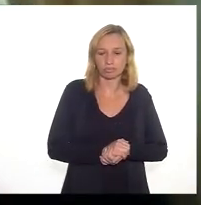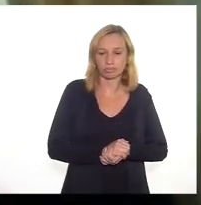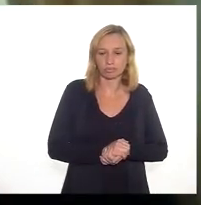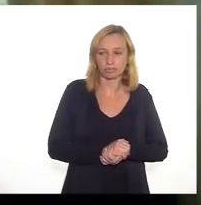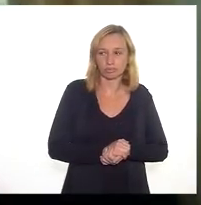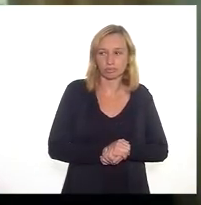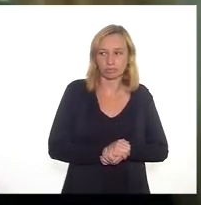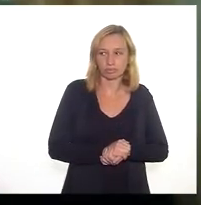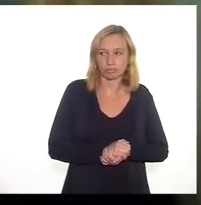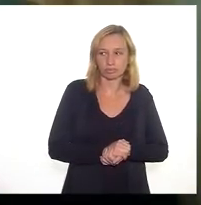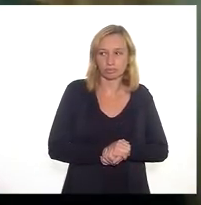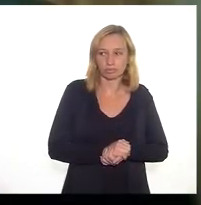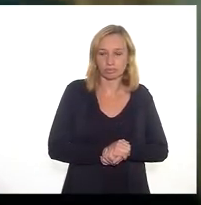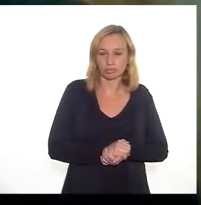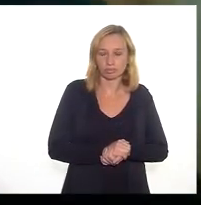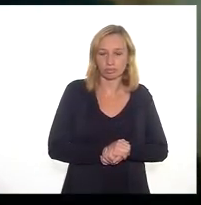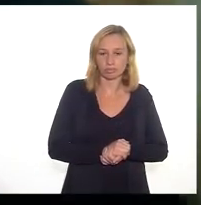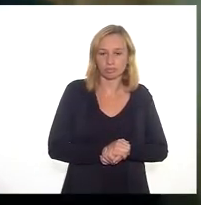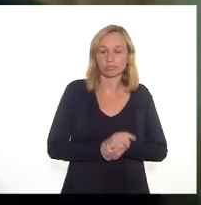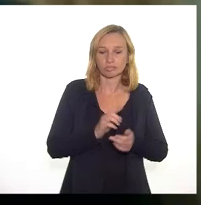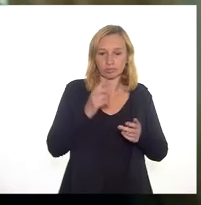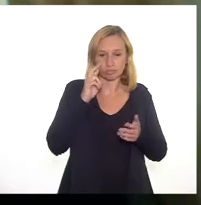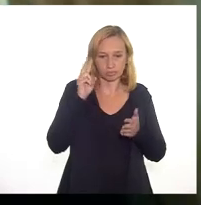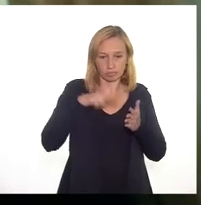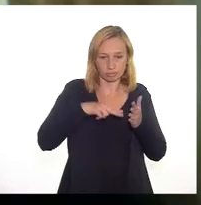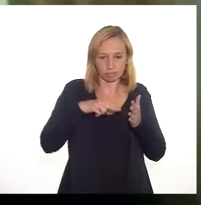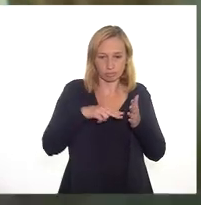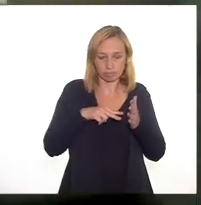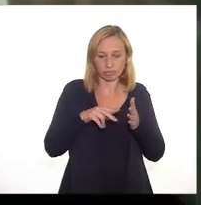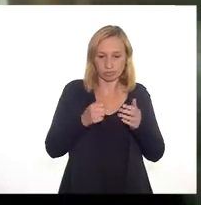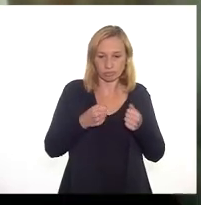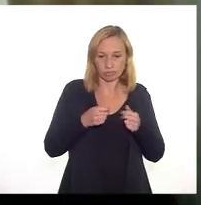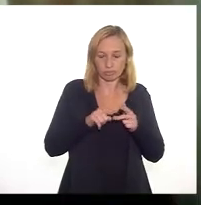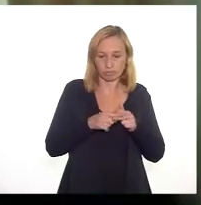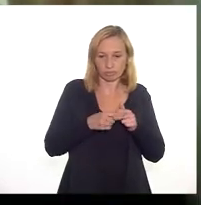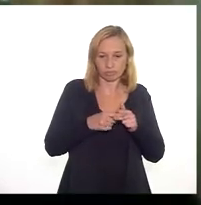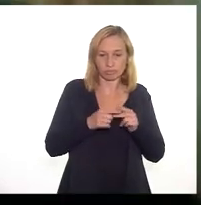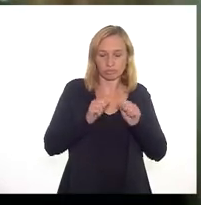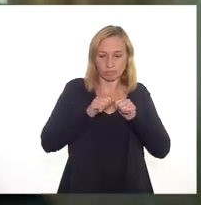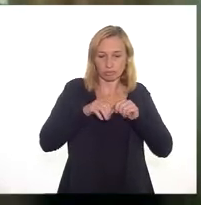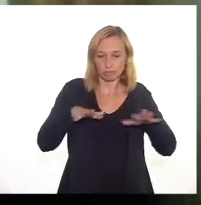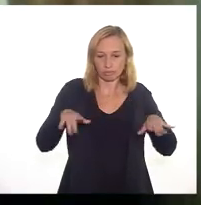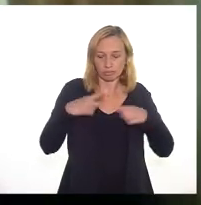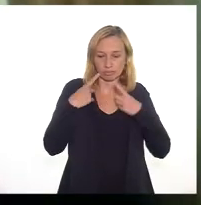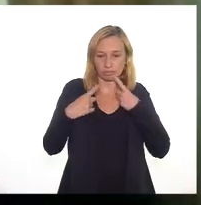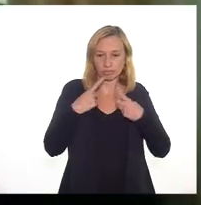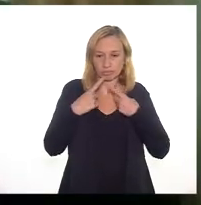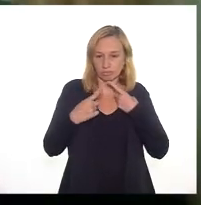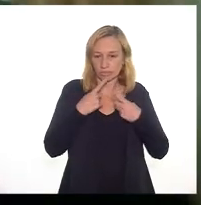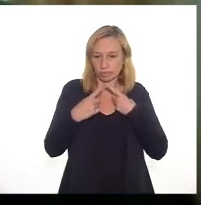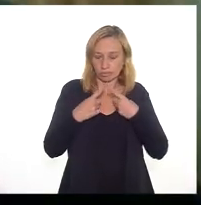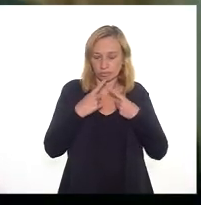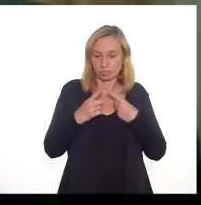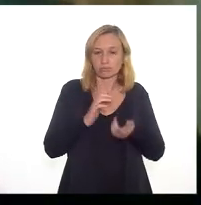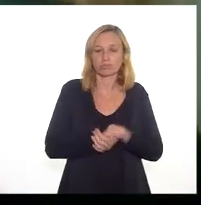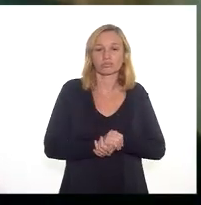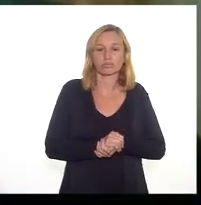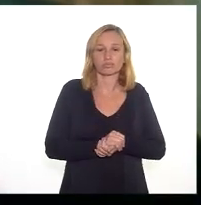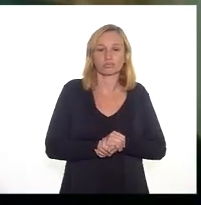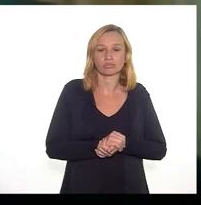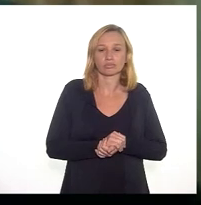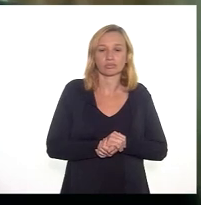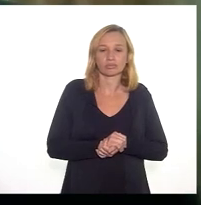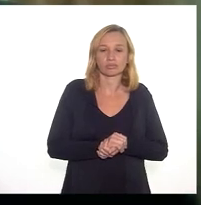houver ainda, o deputado Luiz Paulo está fazendo a análise do substitutivo, que foi de fato uma discussão ampla, feita por conta